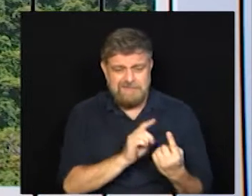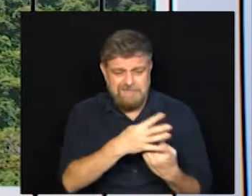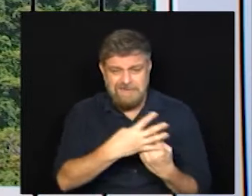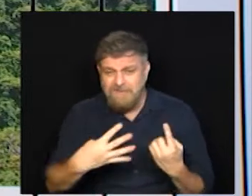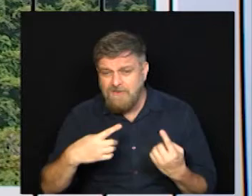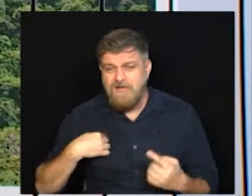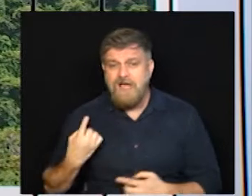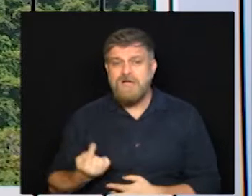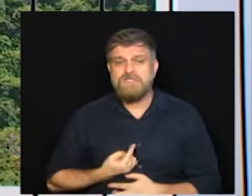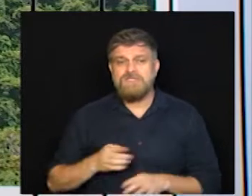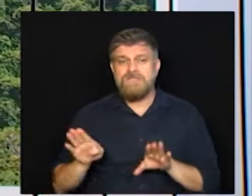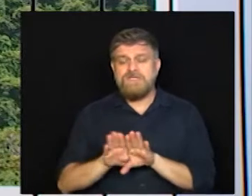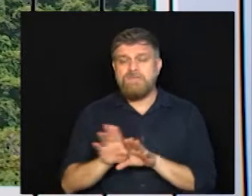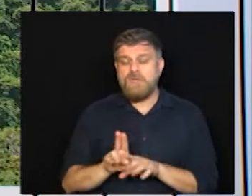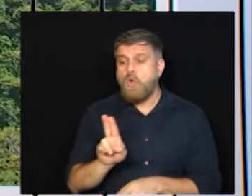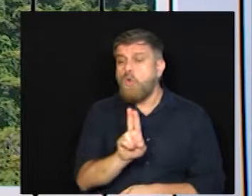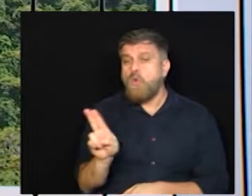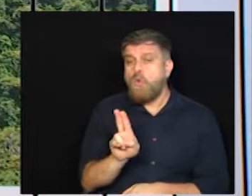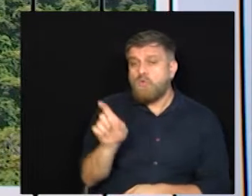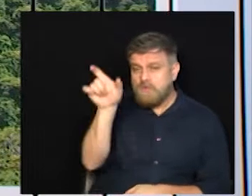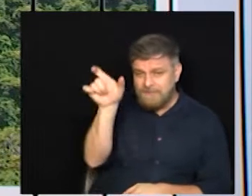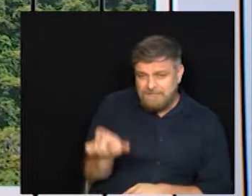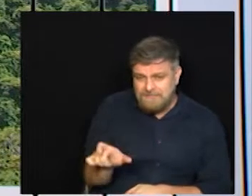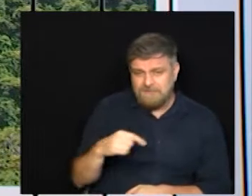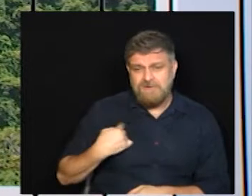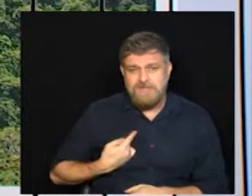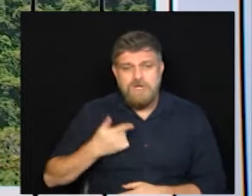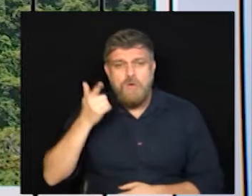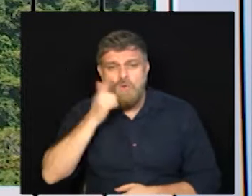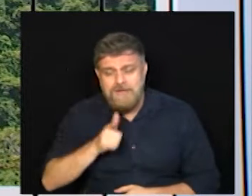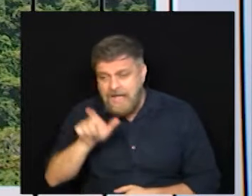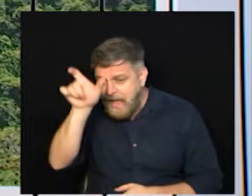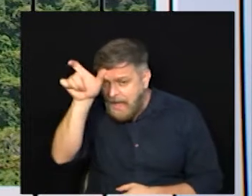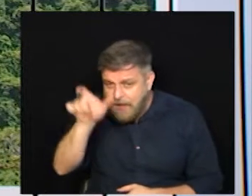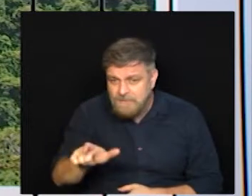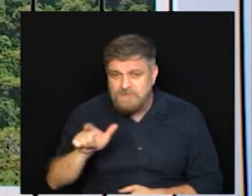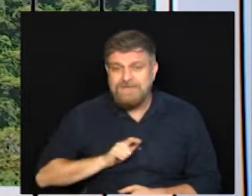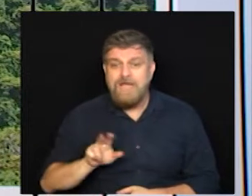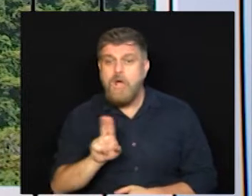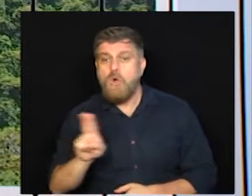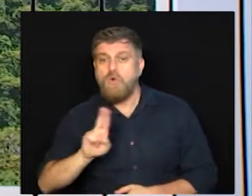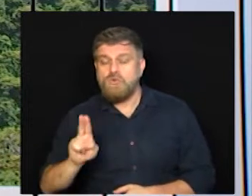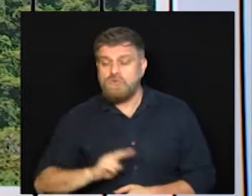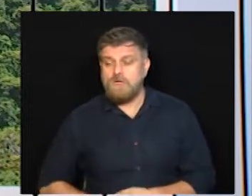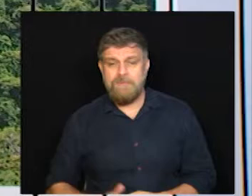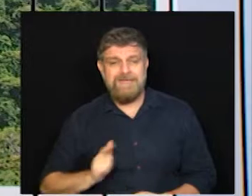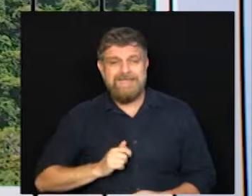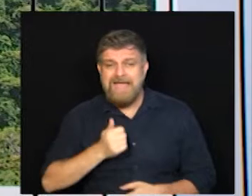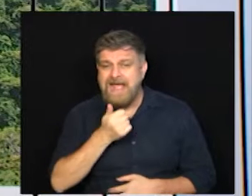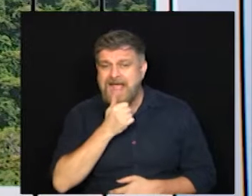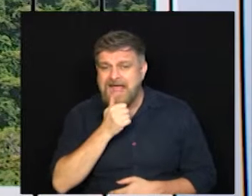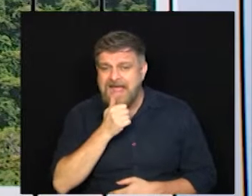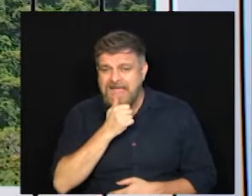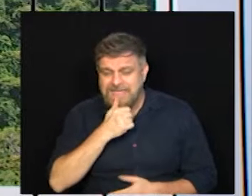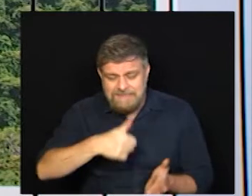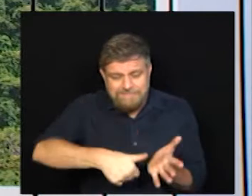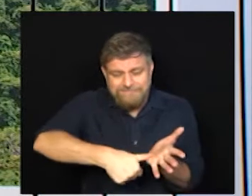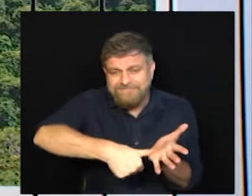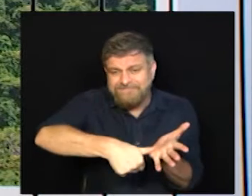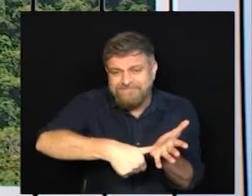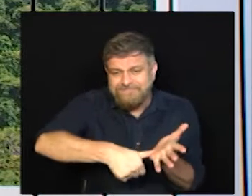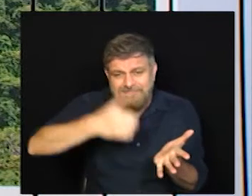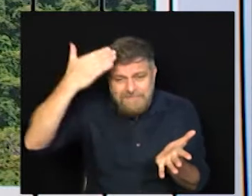questão do nome, que é justamente o fato de a gente conseguir utilizar o nome social, mesmo quando a gente ainda não tem